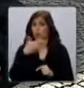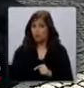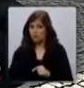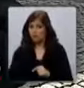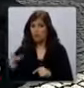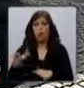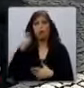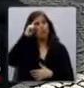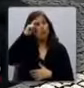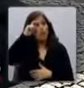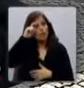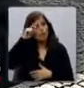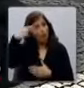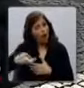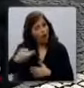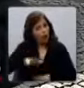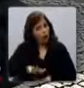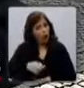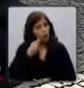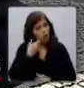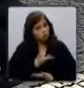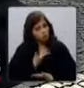foi primeiro-ministro, e isso pode ser, por exemplo,